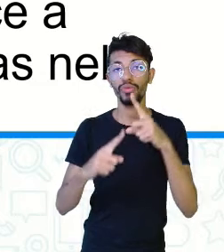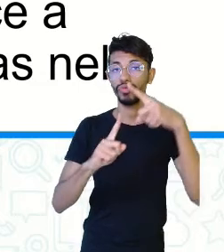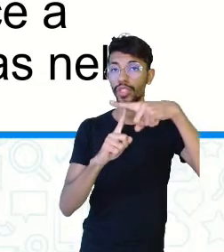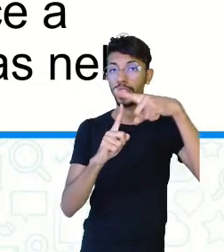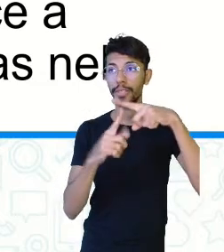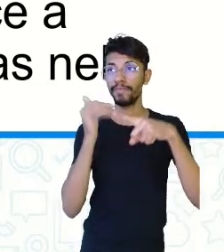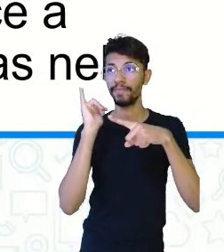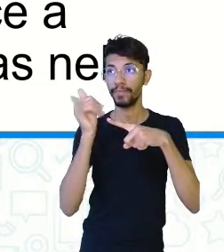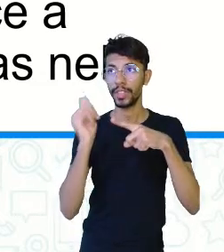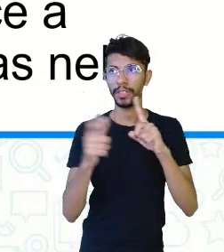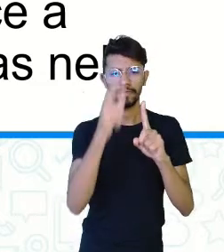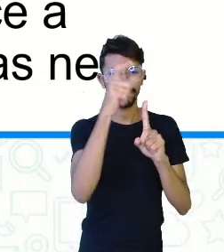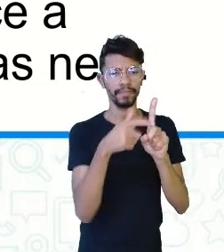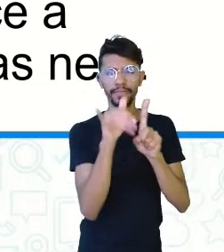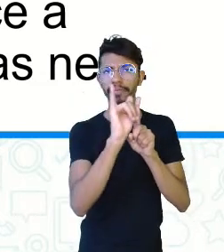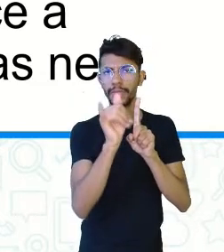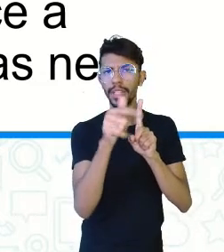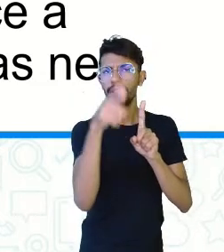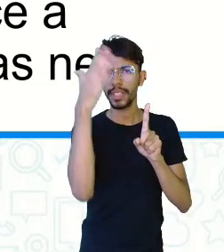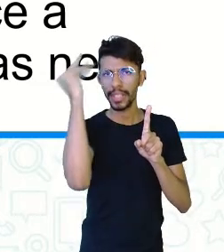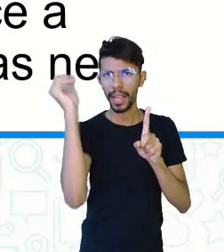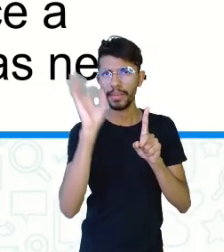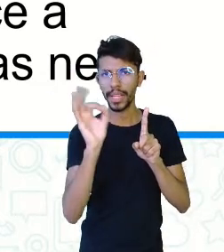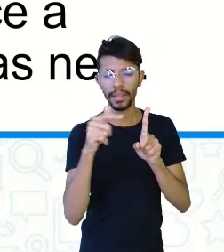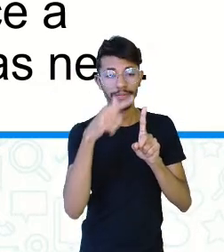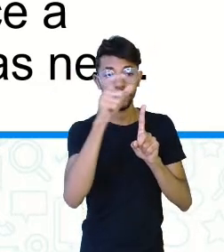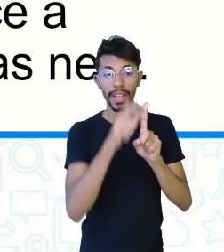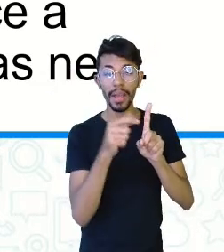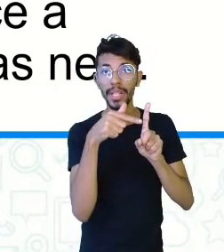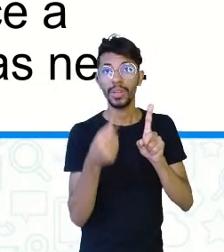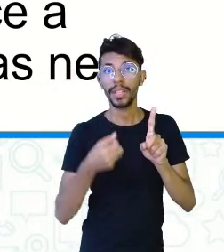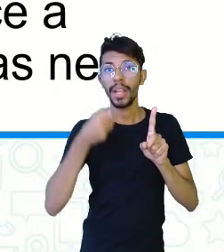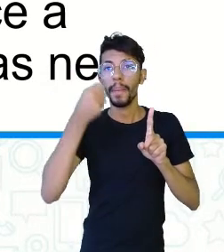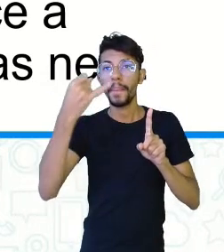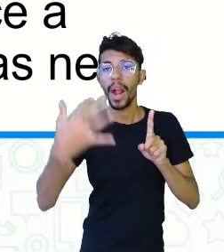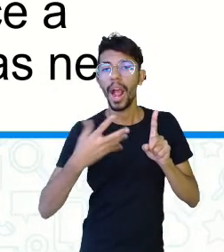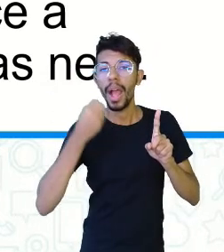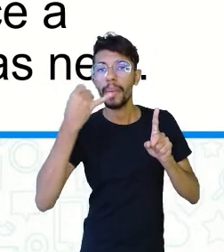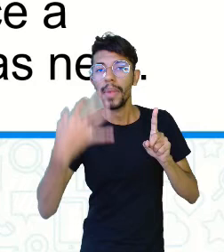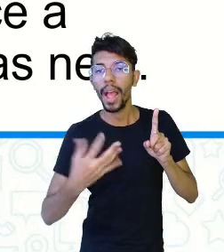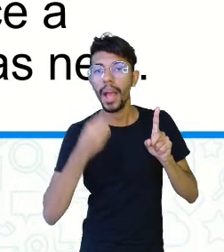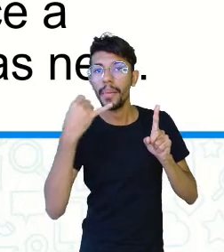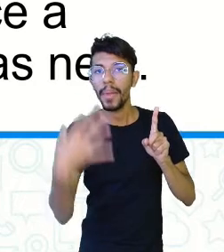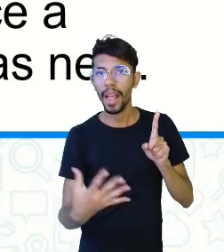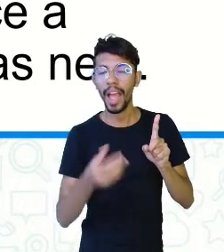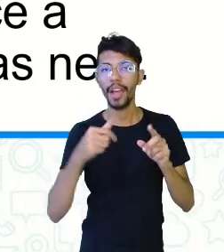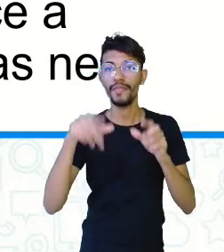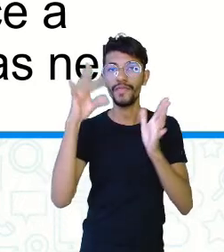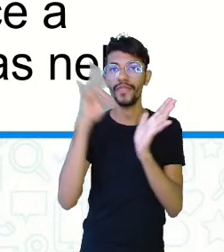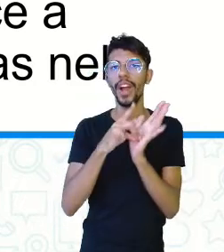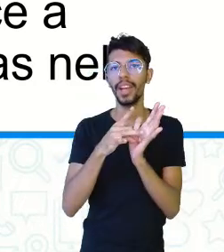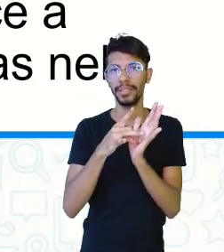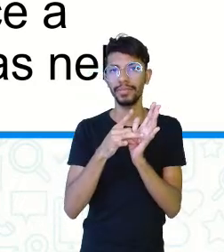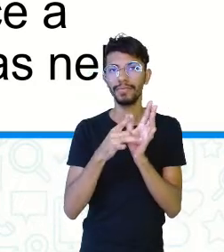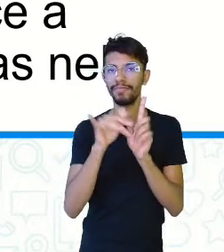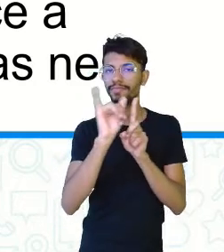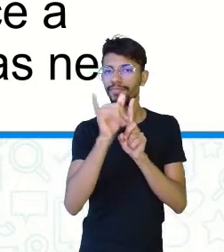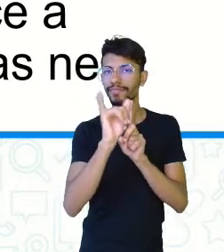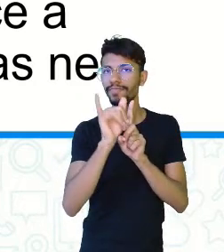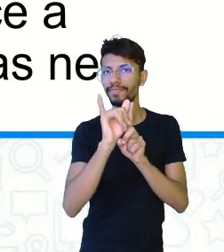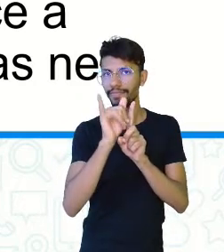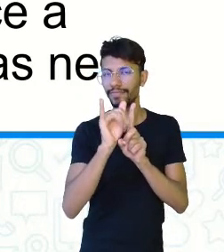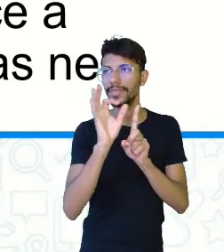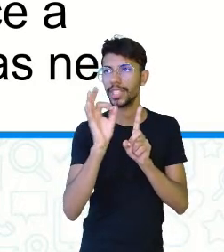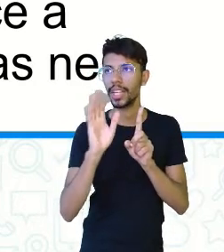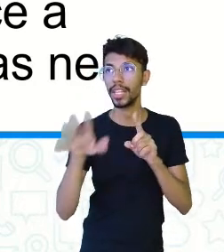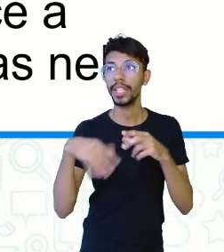narrador. Você sabe o que é um narrador, né? É alguém que está narrando alguma coisa, está narrando um fato. Então, no conto, tem 3 tipos